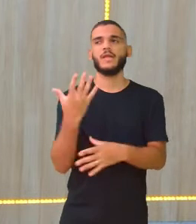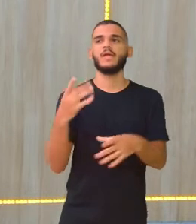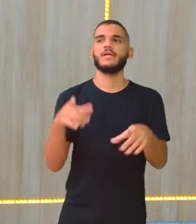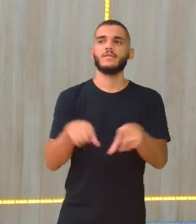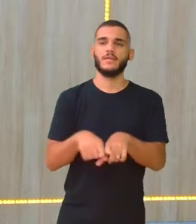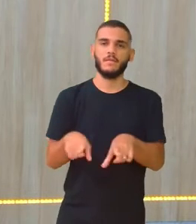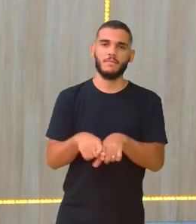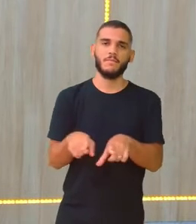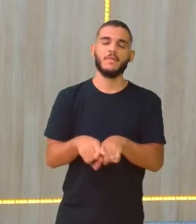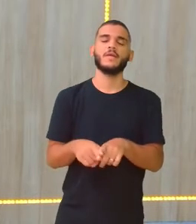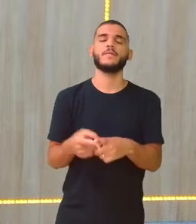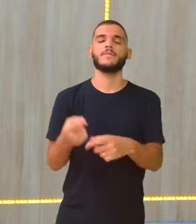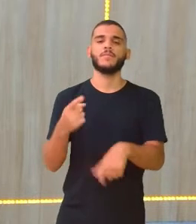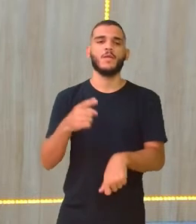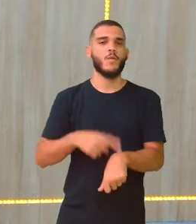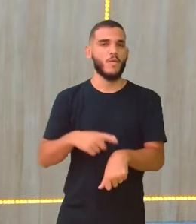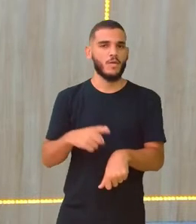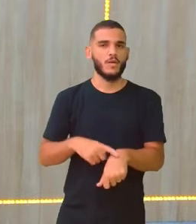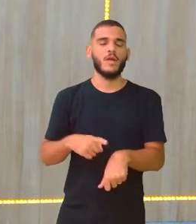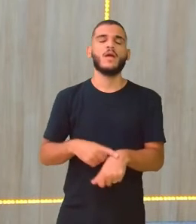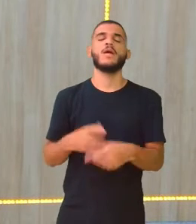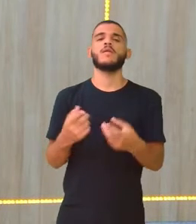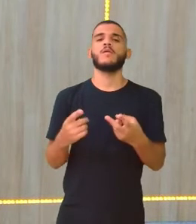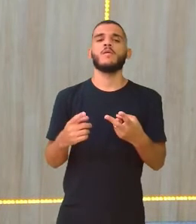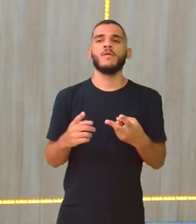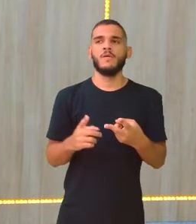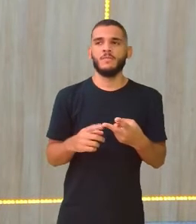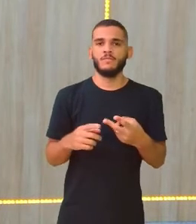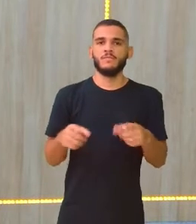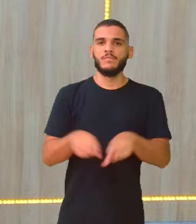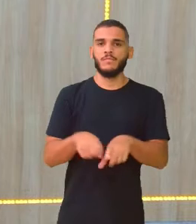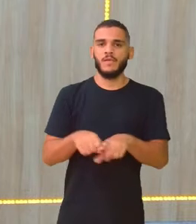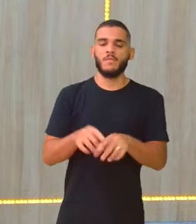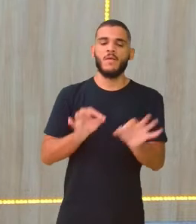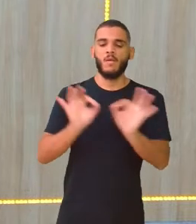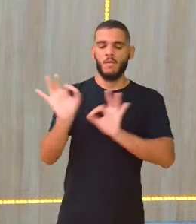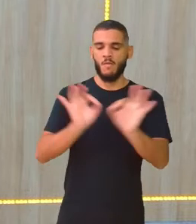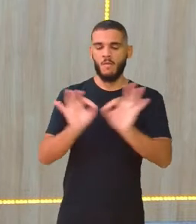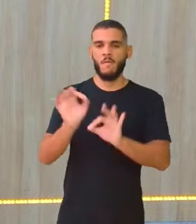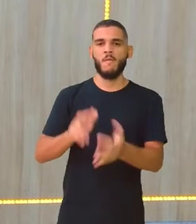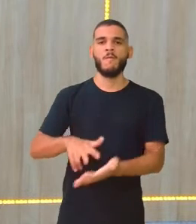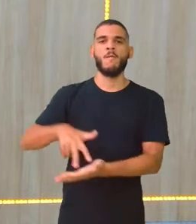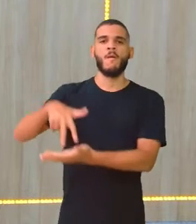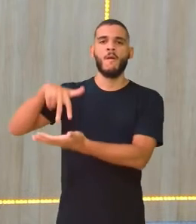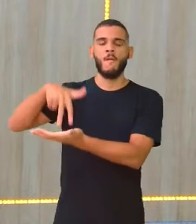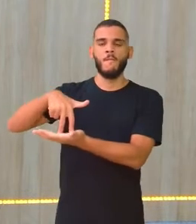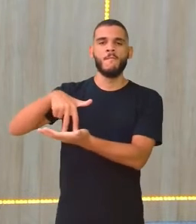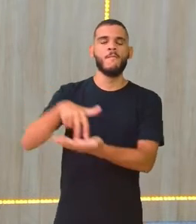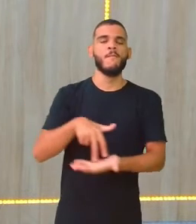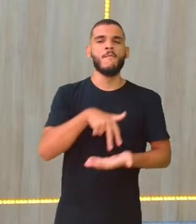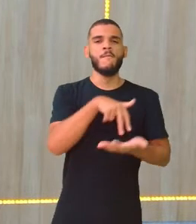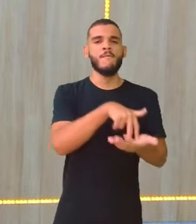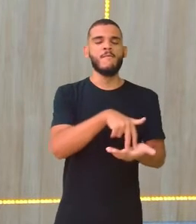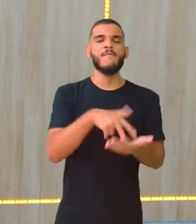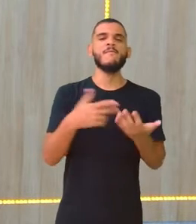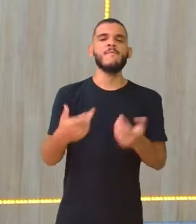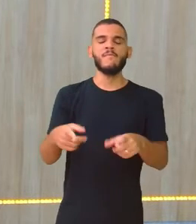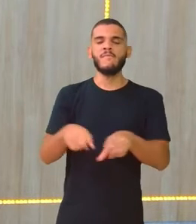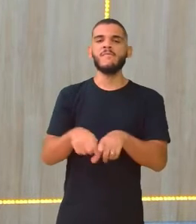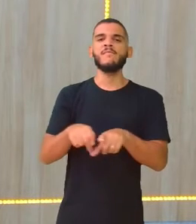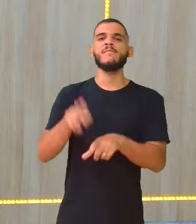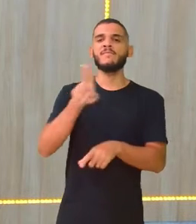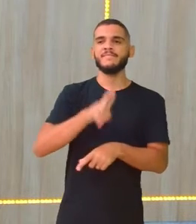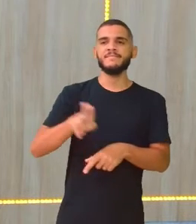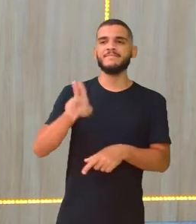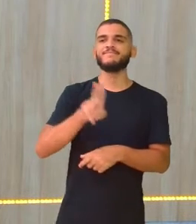dos fusos horários, a gente vai conseguir se posicionar através desse